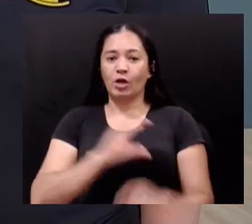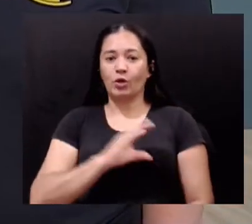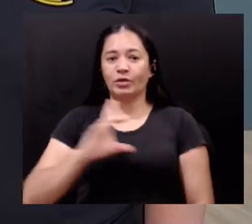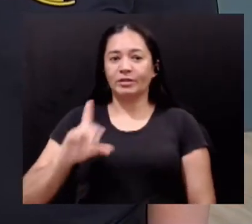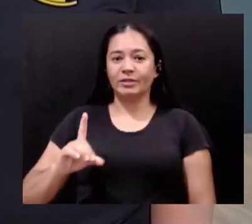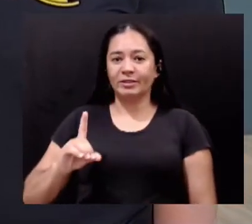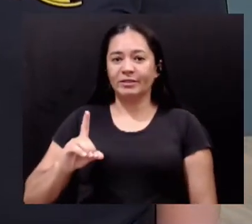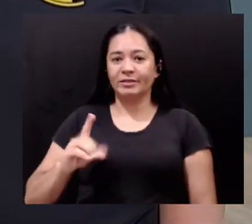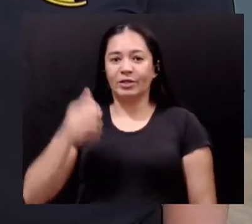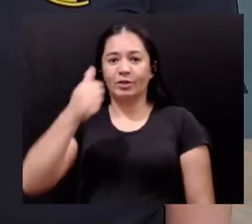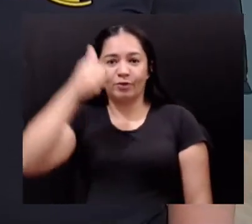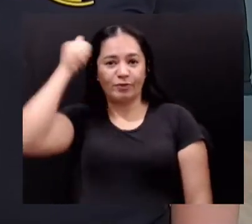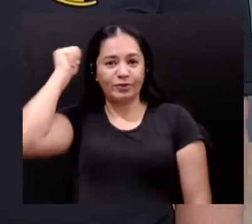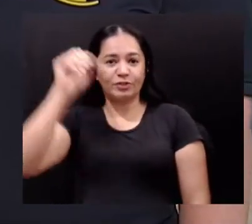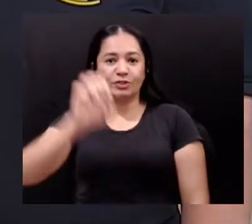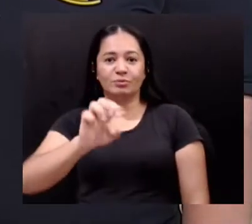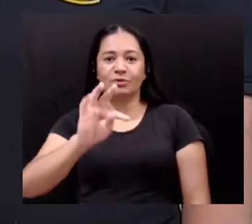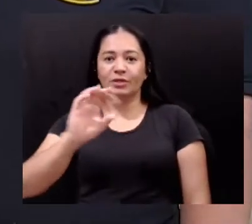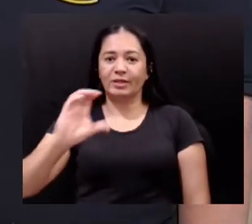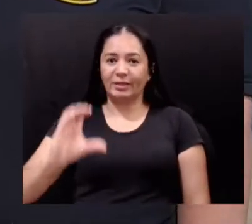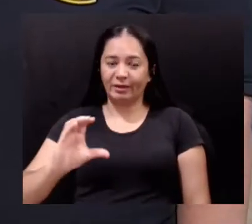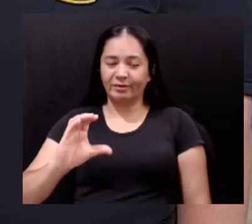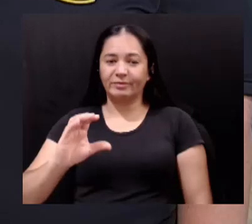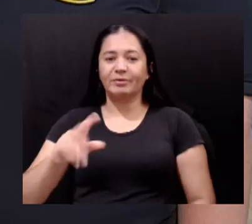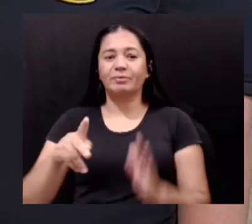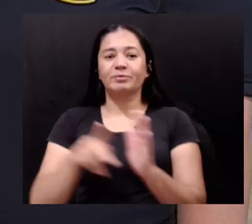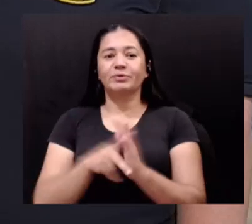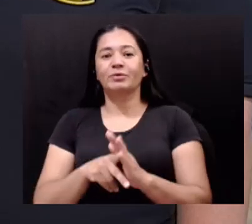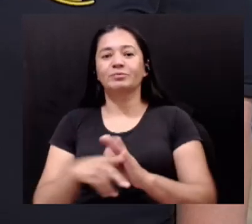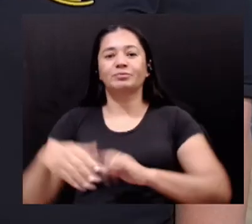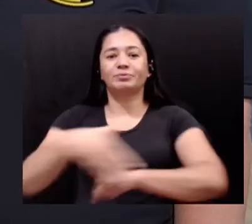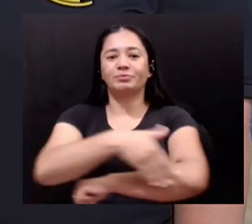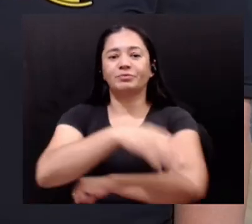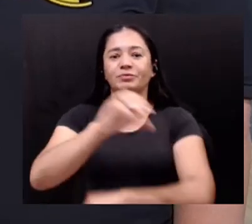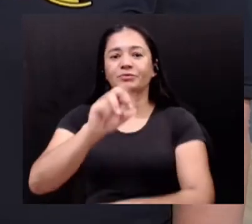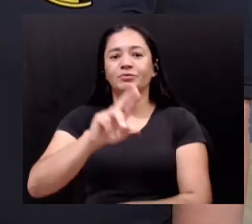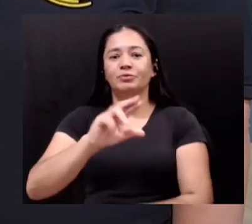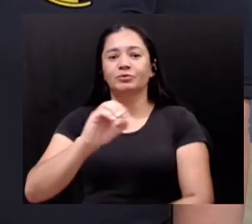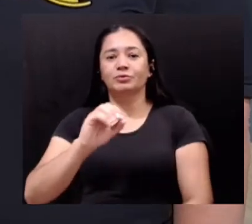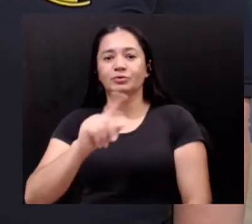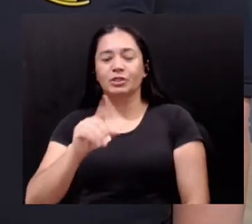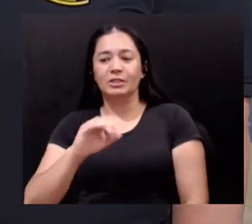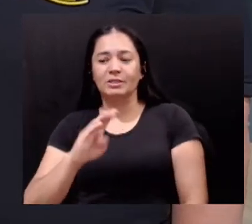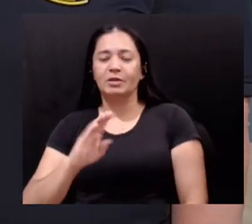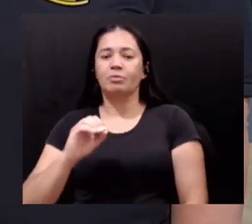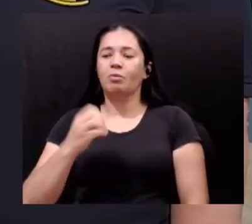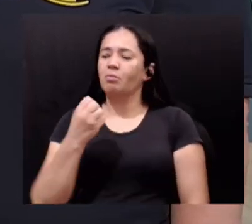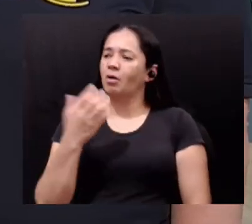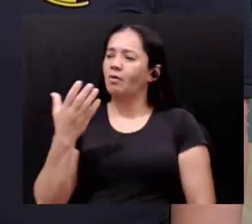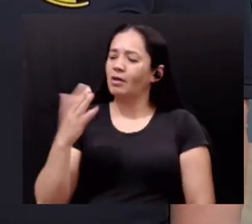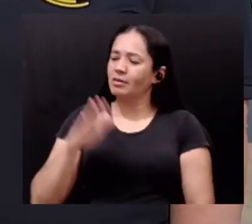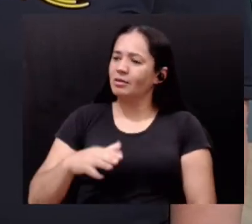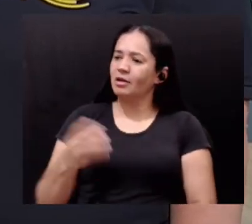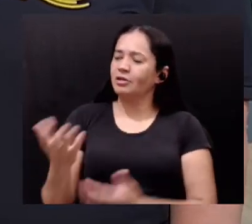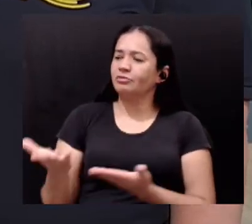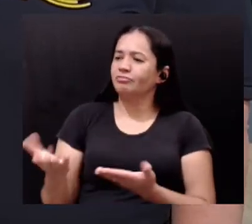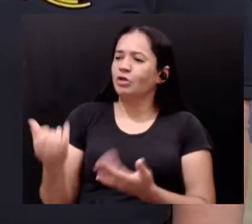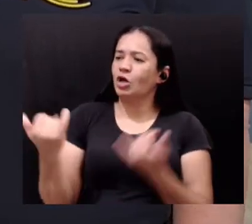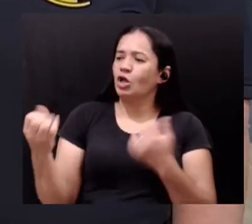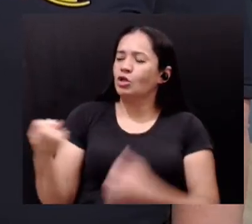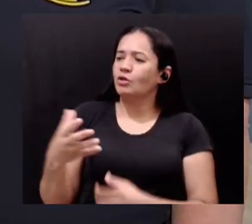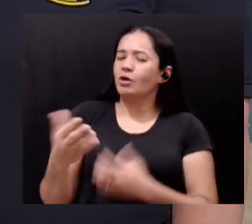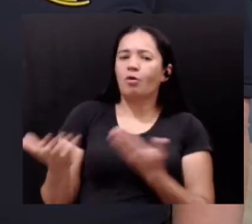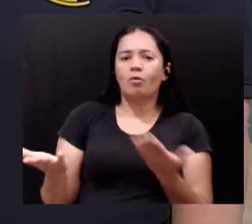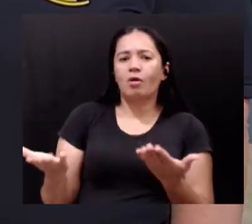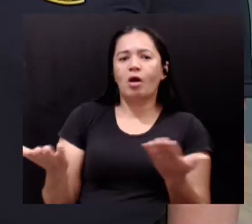aqui, né, da Orozimbo Maia. Tudo bem? Boa tarde. Márcia, qual a novidade agora para esse vestibulinho de